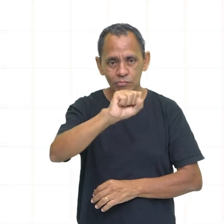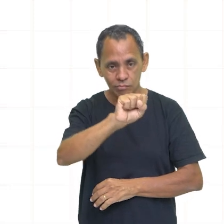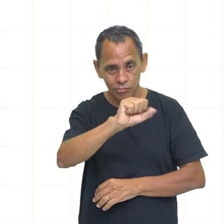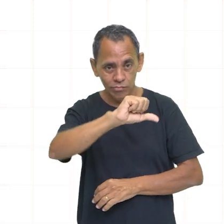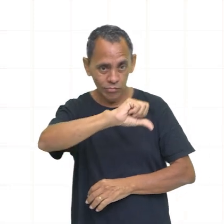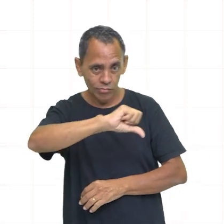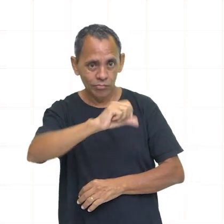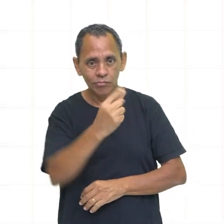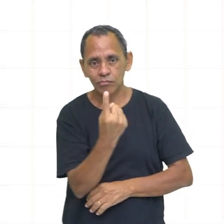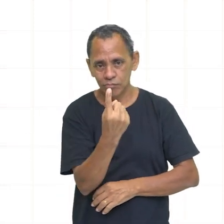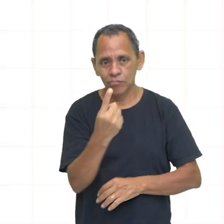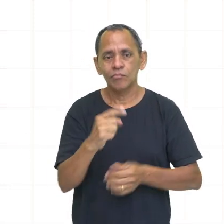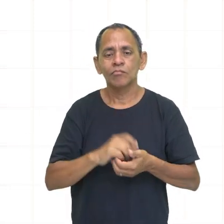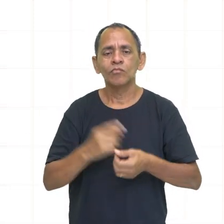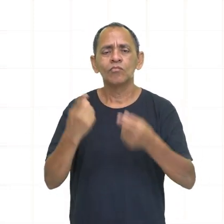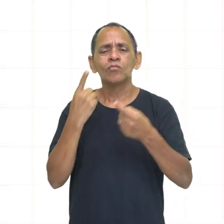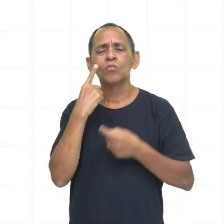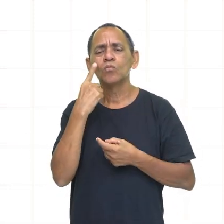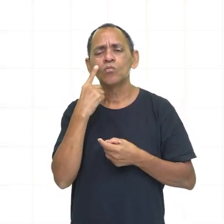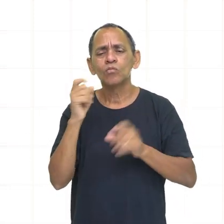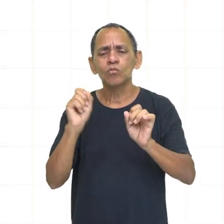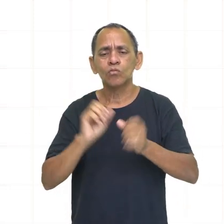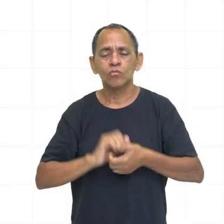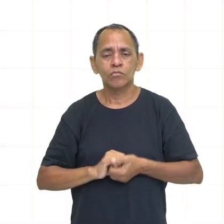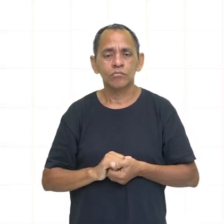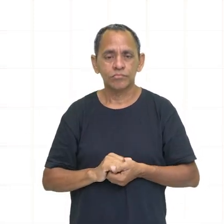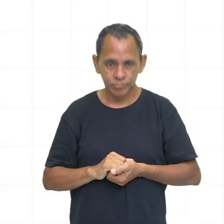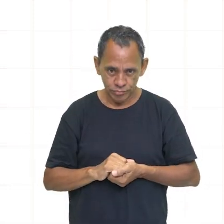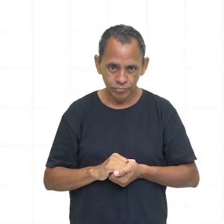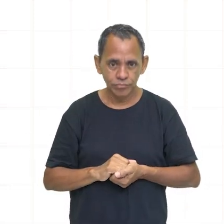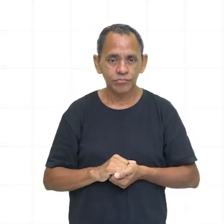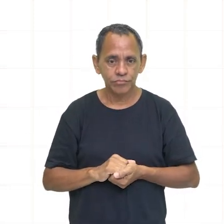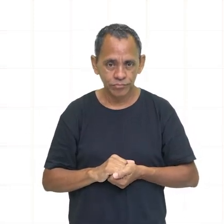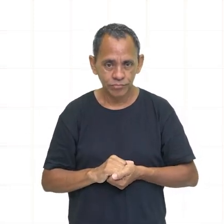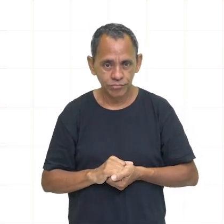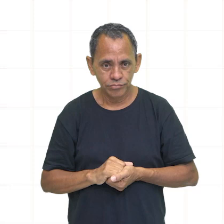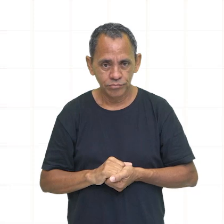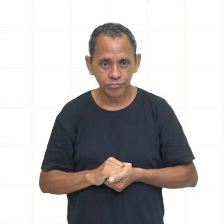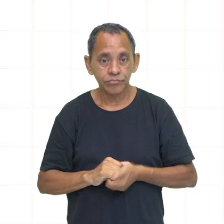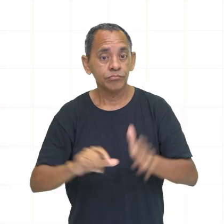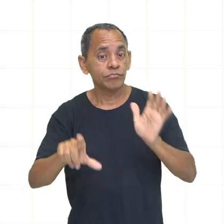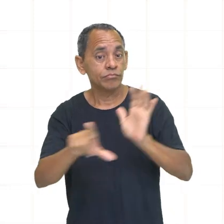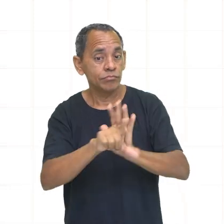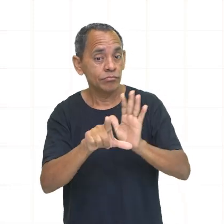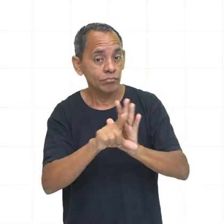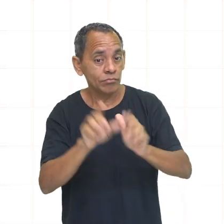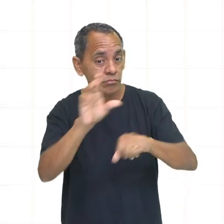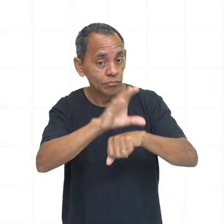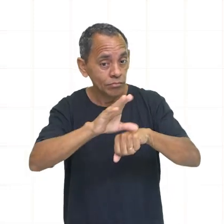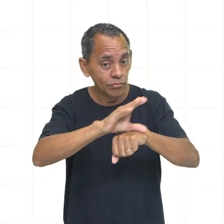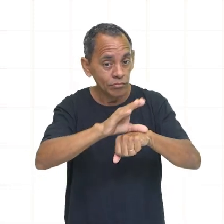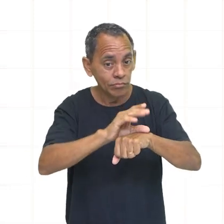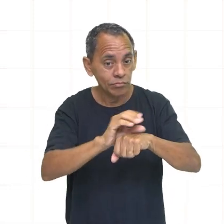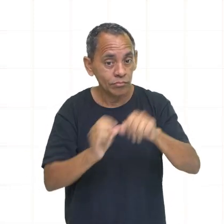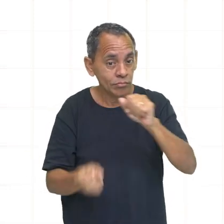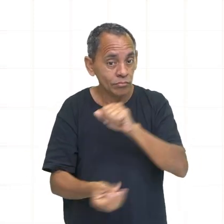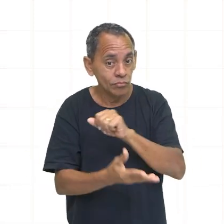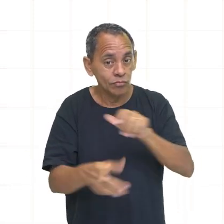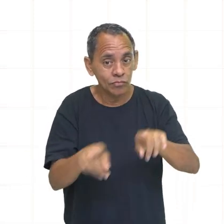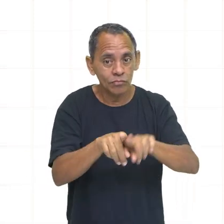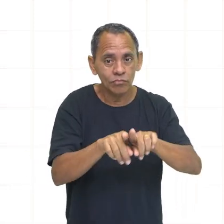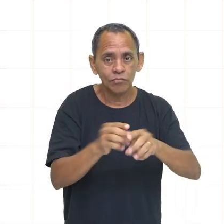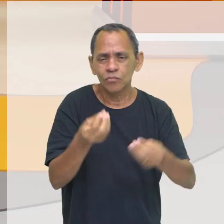Em 1891, nós vamos verificar a promulgação da Constituição. Então, aqui ao meu lado, vocês